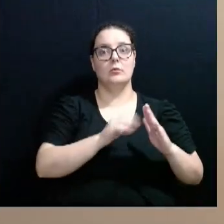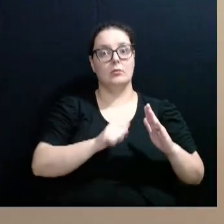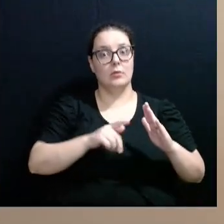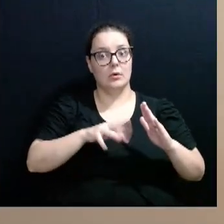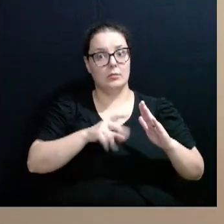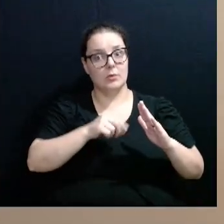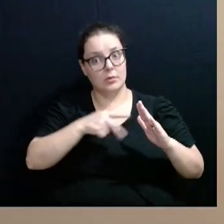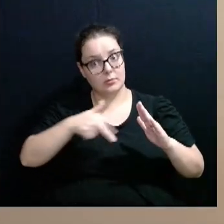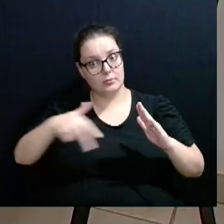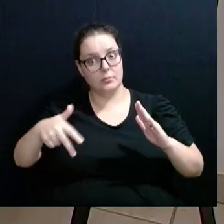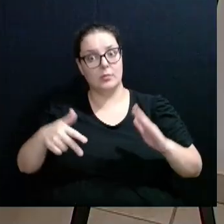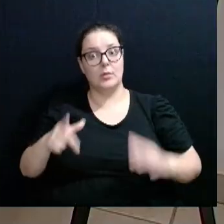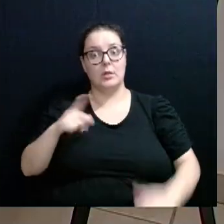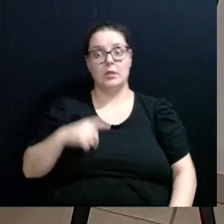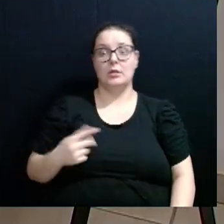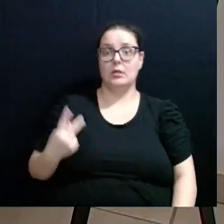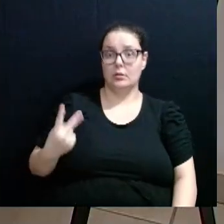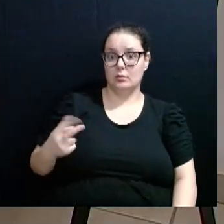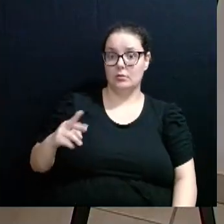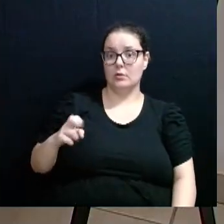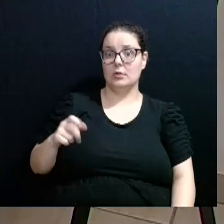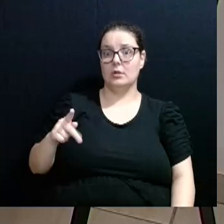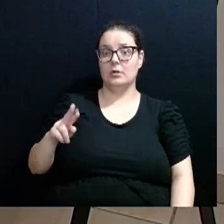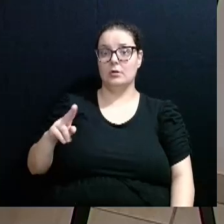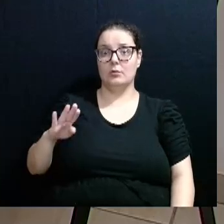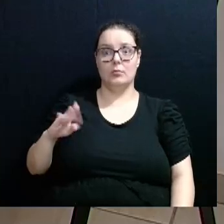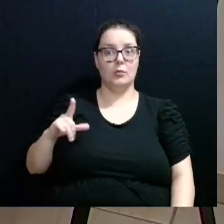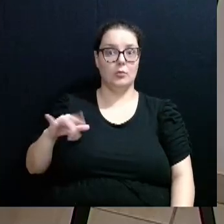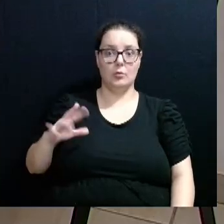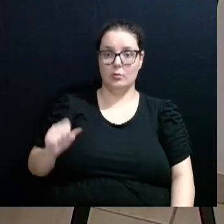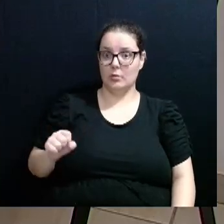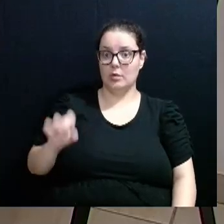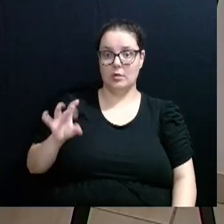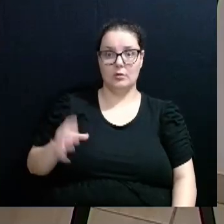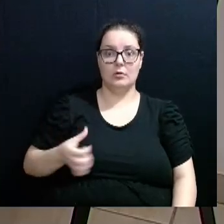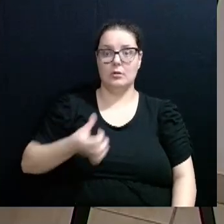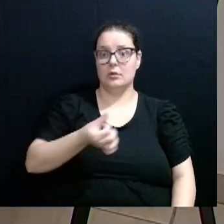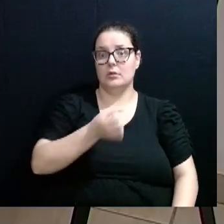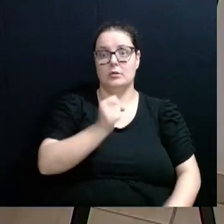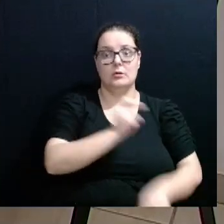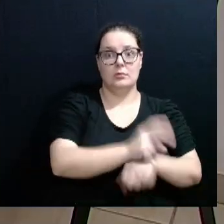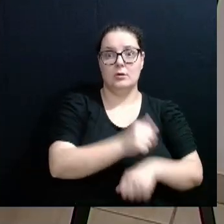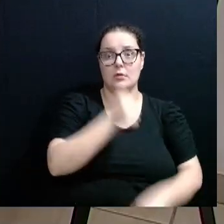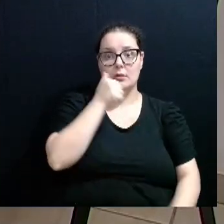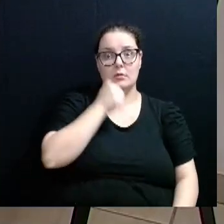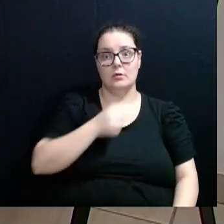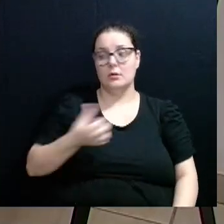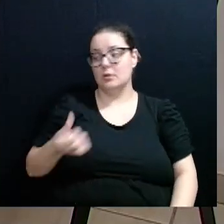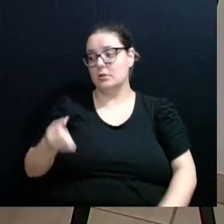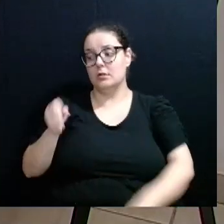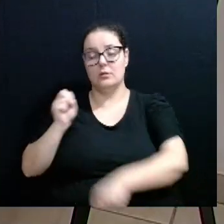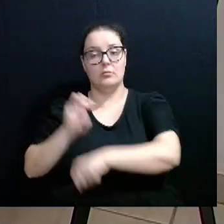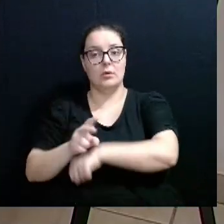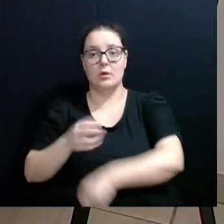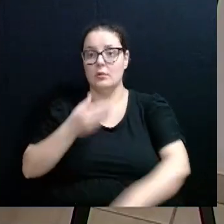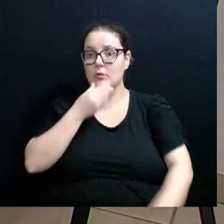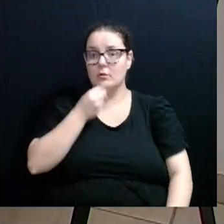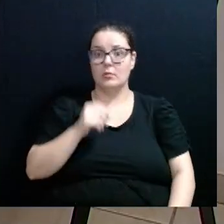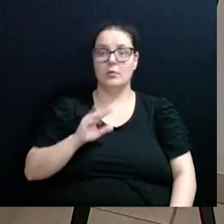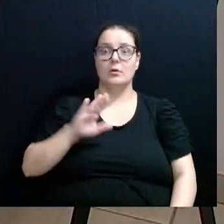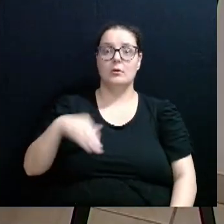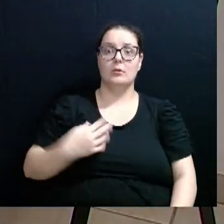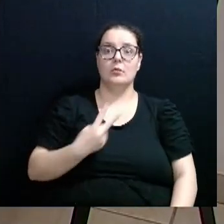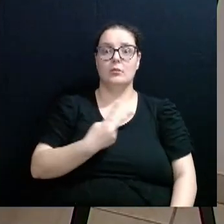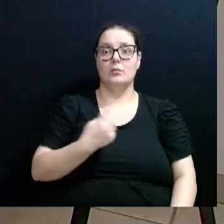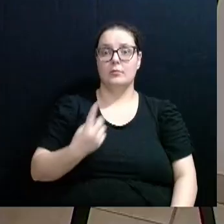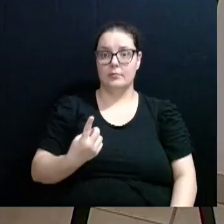repúblicas assistidas apenas, 6 vagas para as meninas, 6 vagas para os meninos. E quando eles fazem 21 anos, de novo, eles